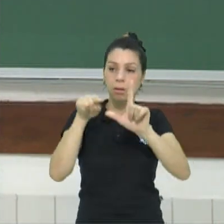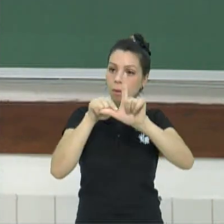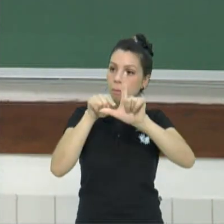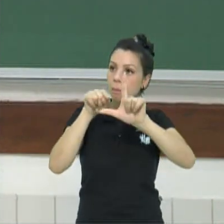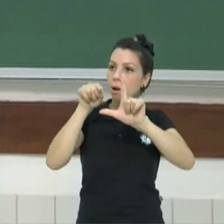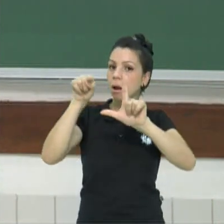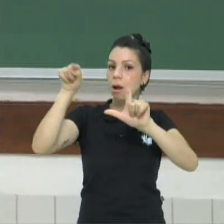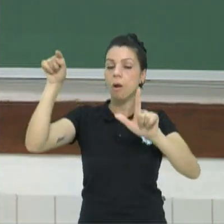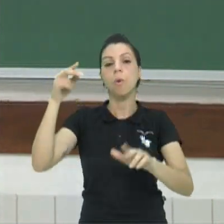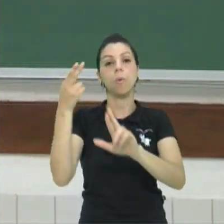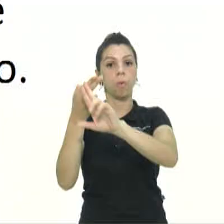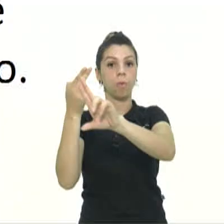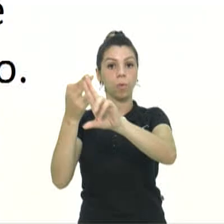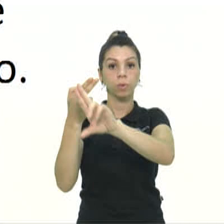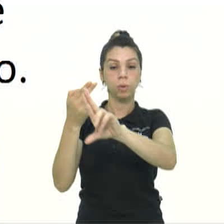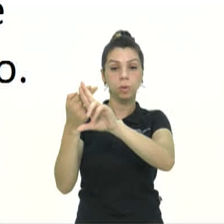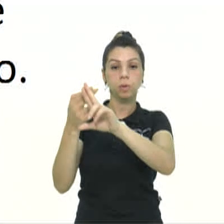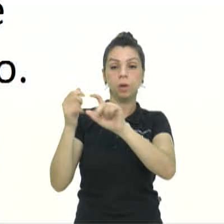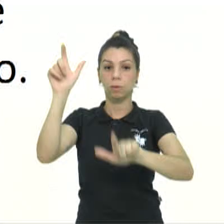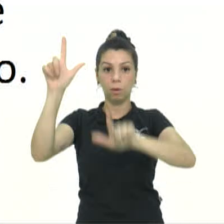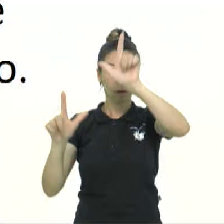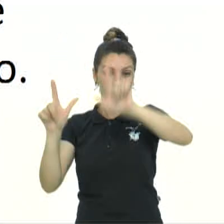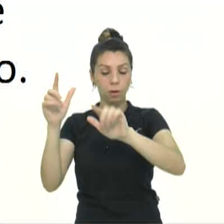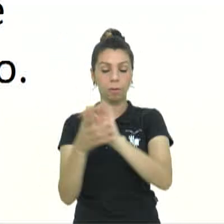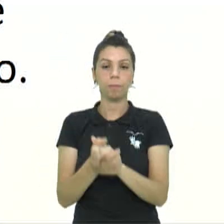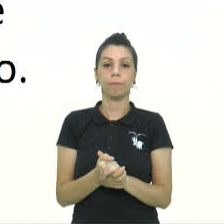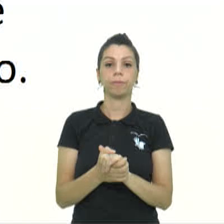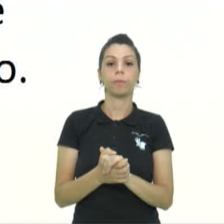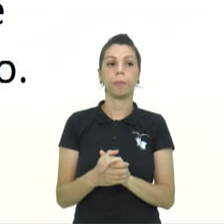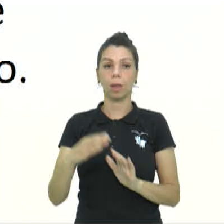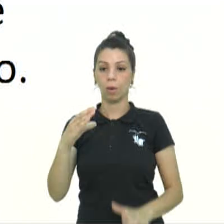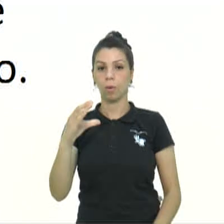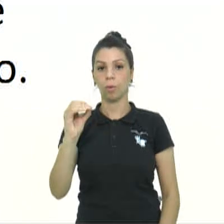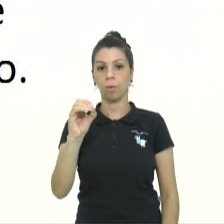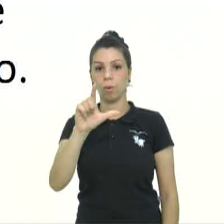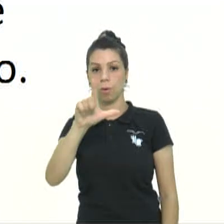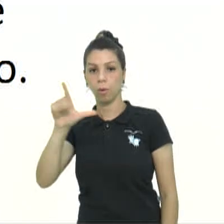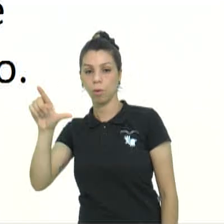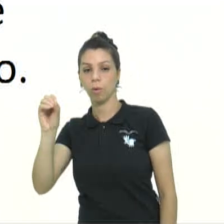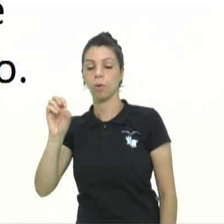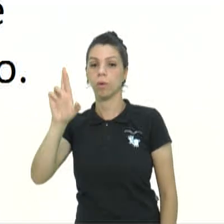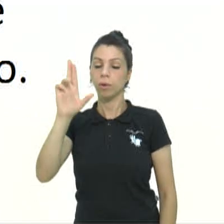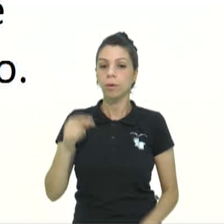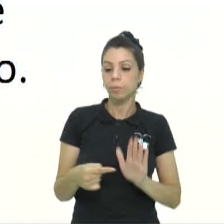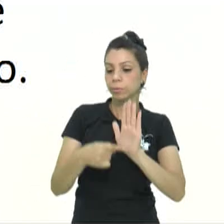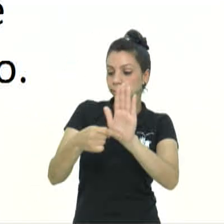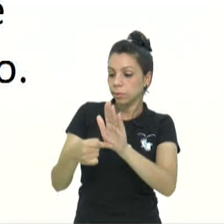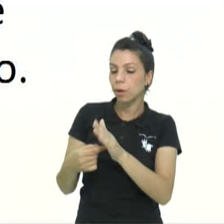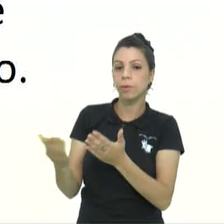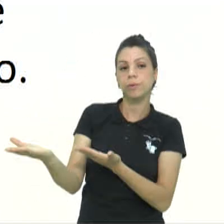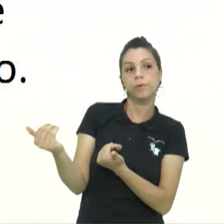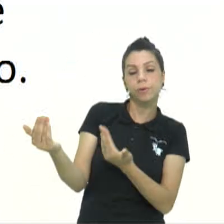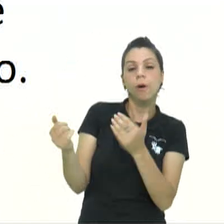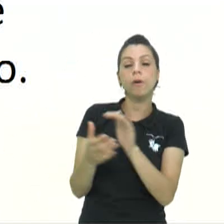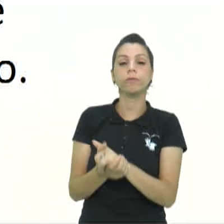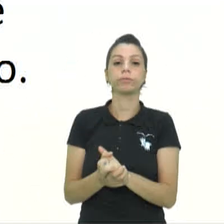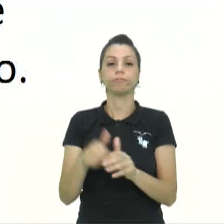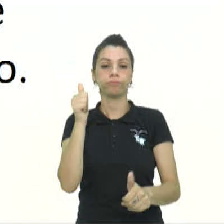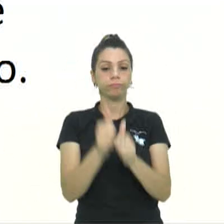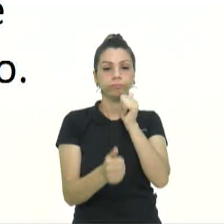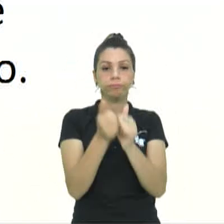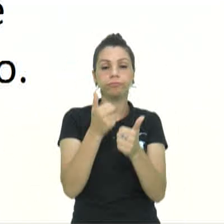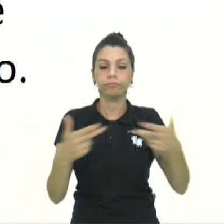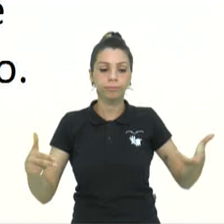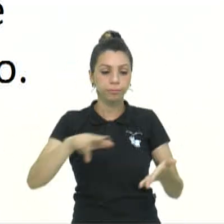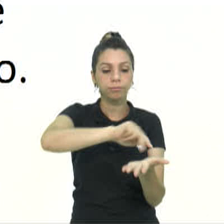era uma novidade aí na TV. Na televisão, o Collor apresentava a imagem da juventude praticando vários tipos de